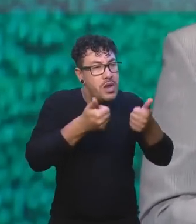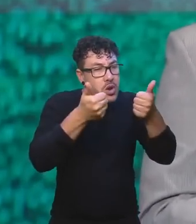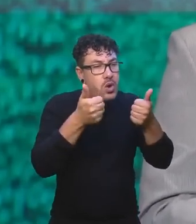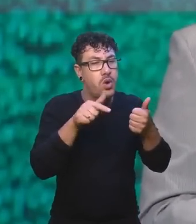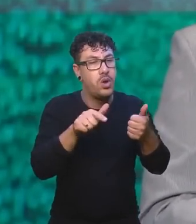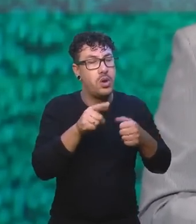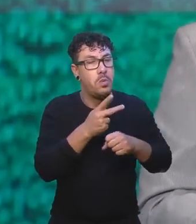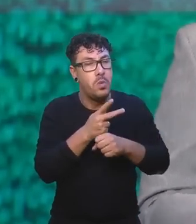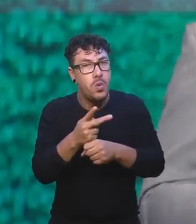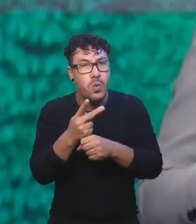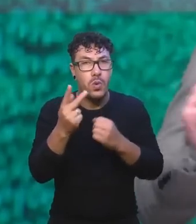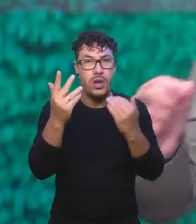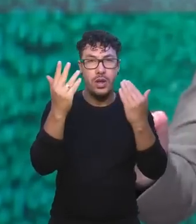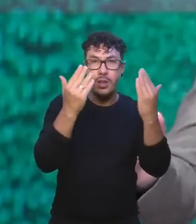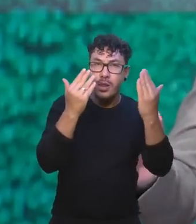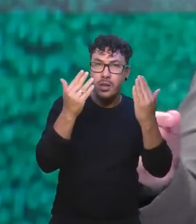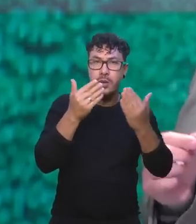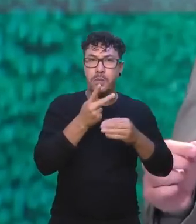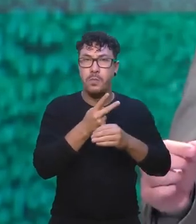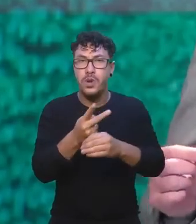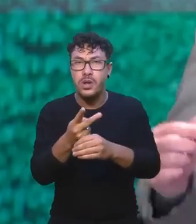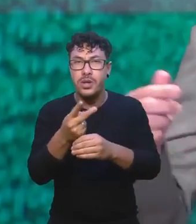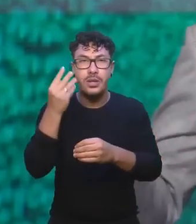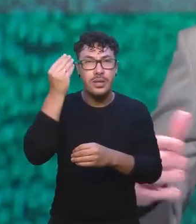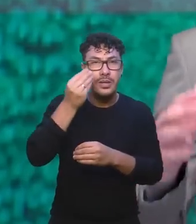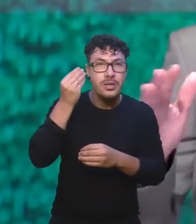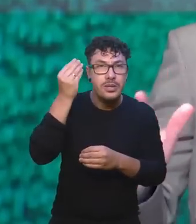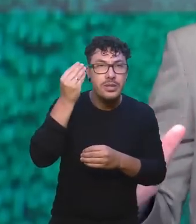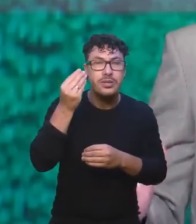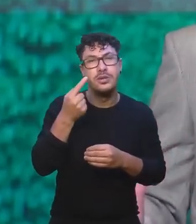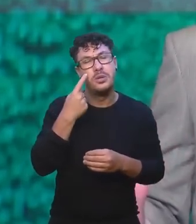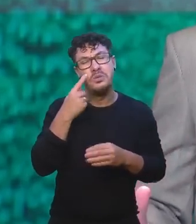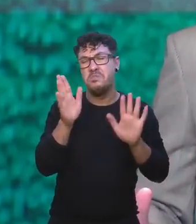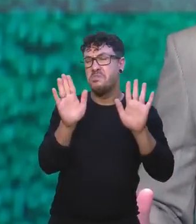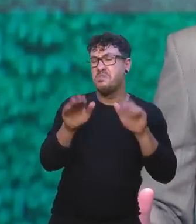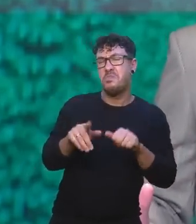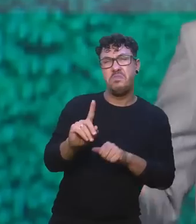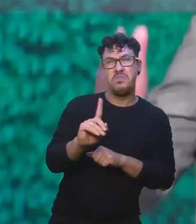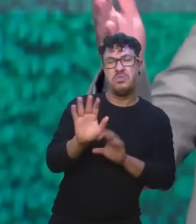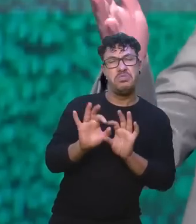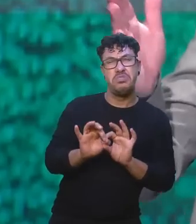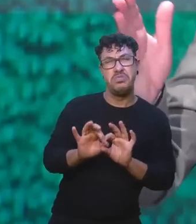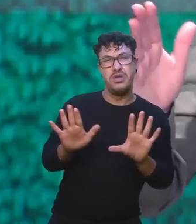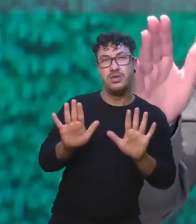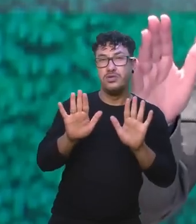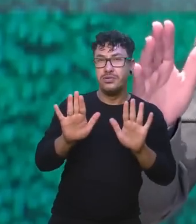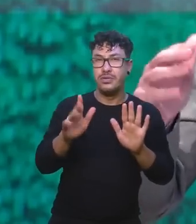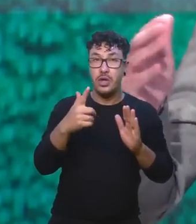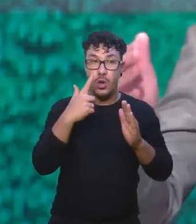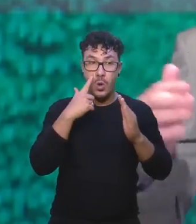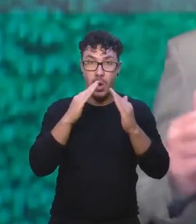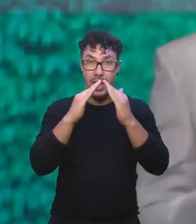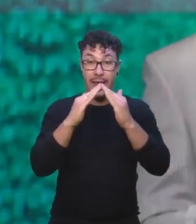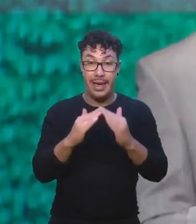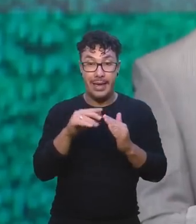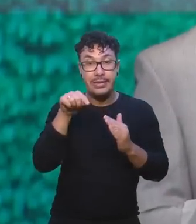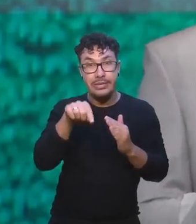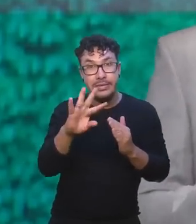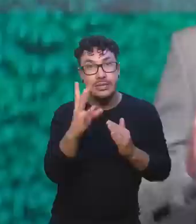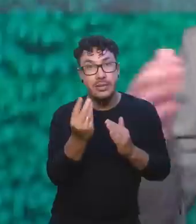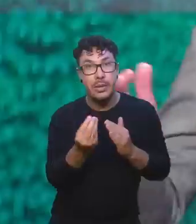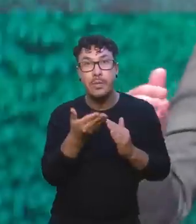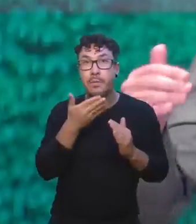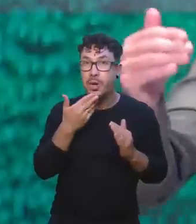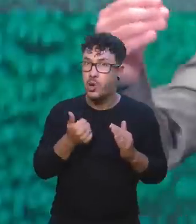buscar um terapeuta, vamos ajustar isso, ajudar aquilo. E o outro, não, deixa como está. Olha, a casa espírita está precisando de melhorias, está precisando